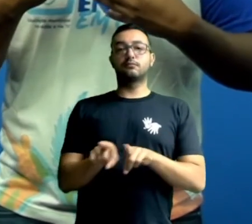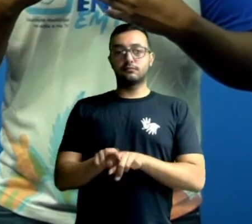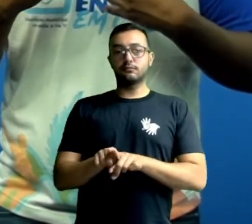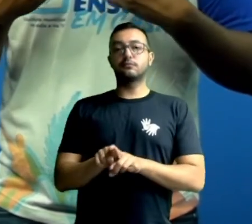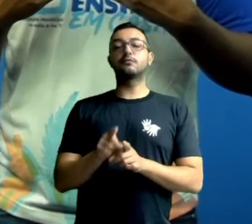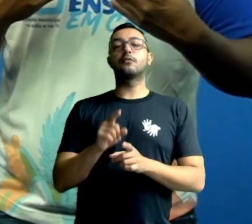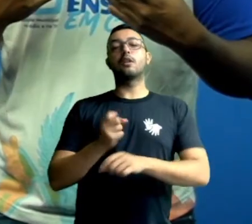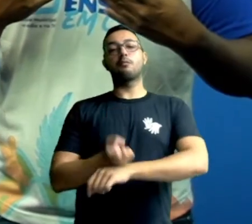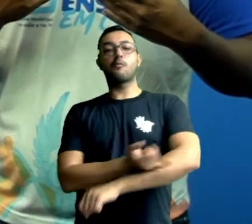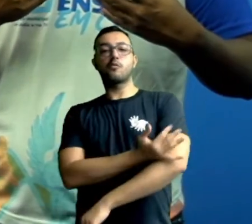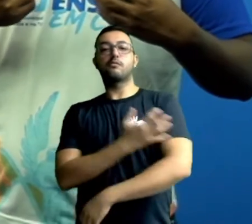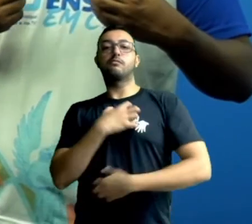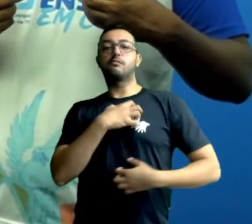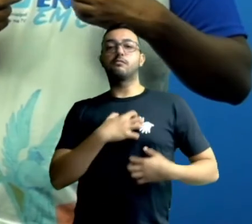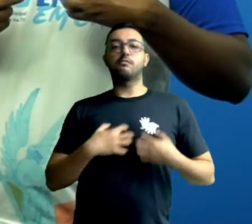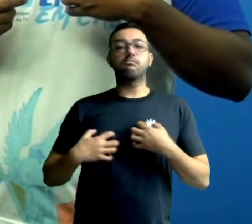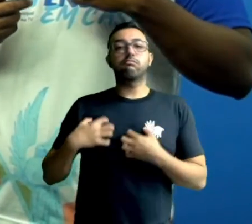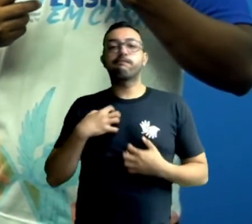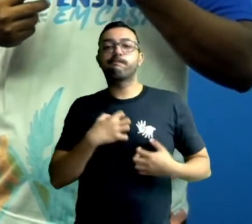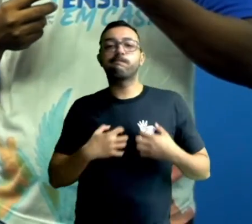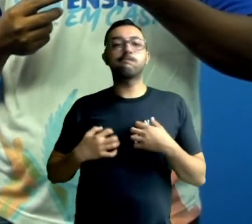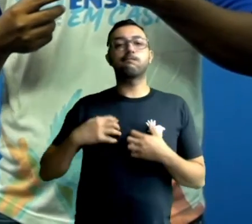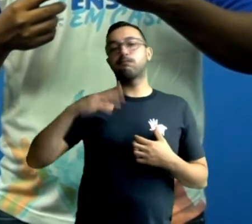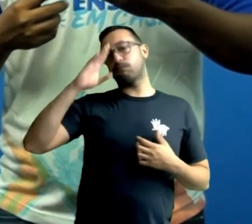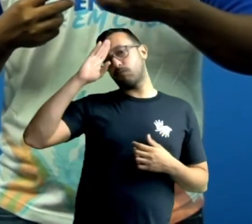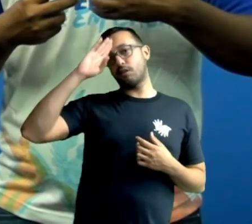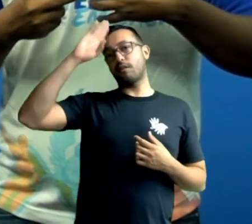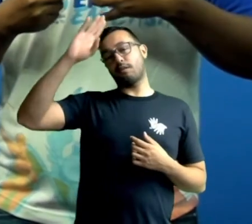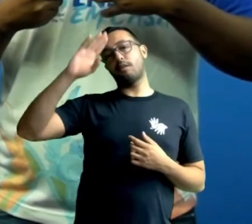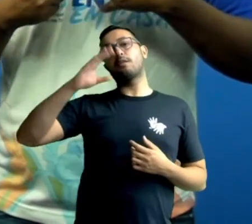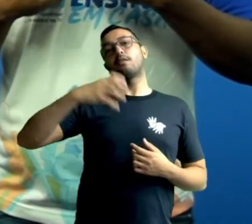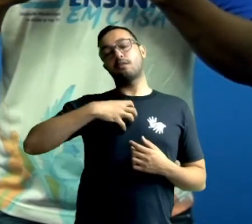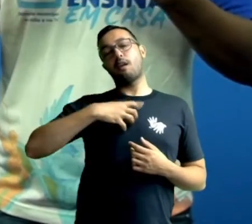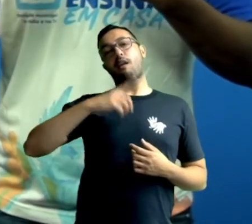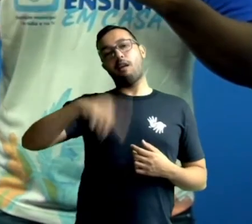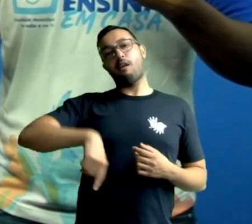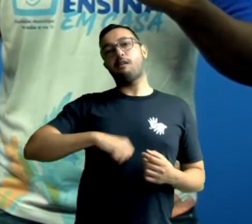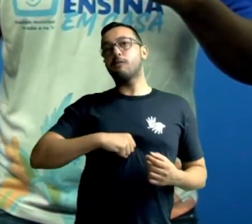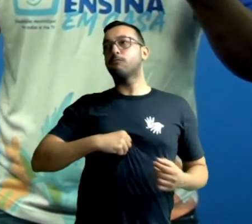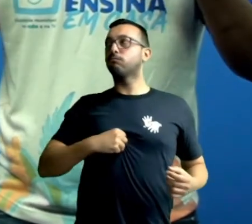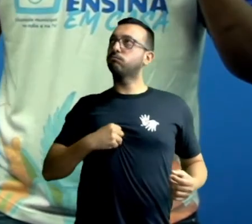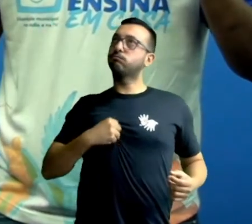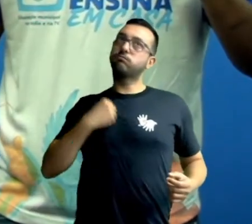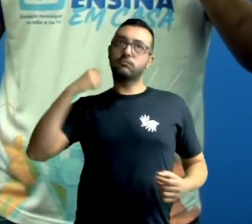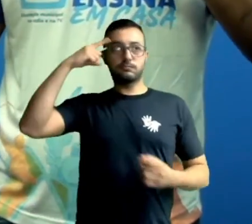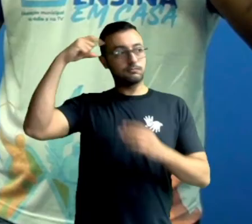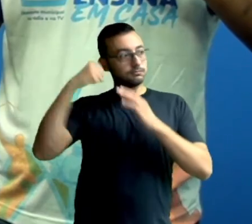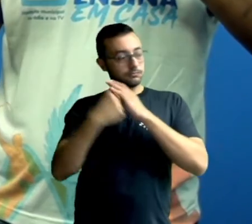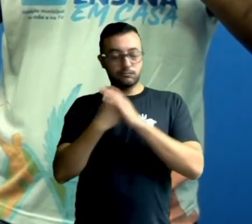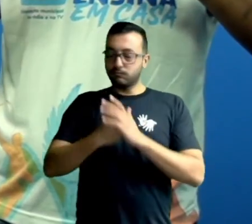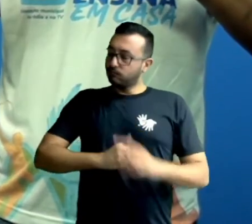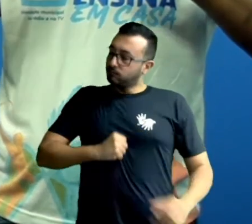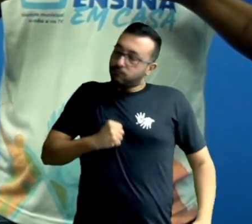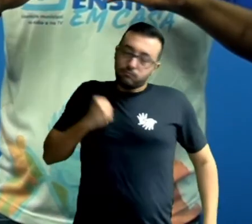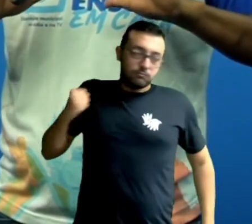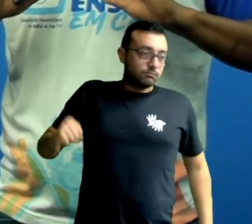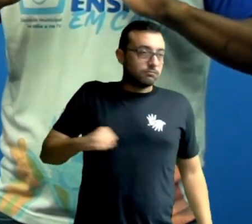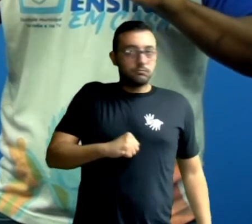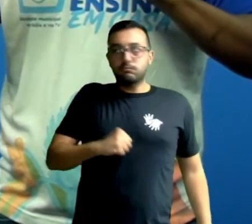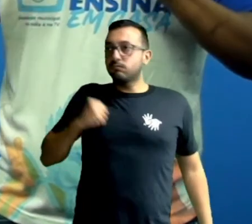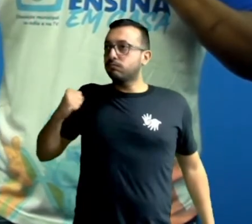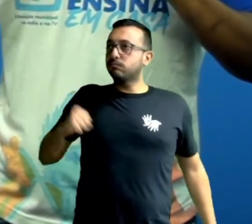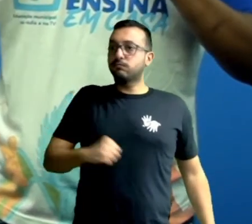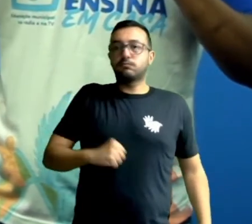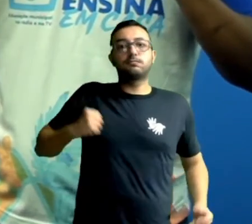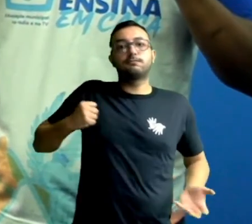com as nossas emoções, e que a emoção principal é a raiva. Ele mexe no nosso cérebro, onde no